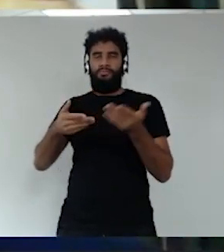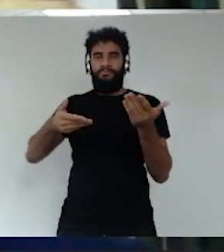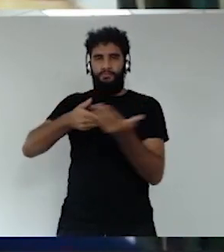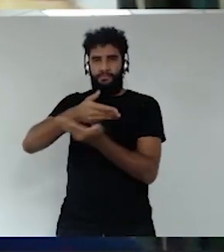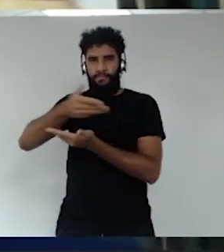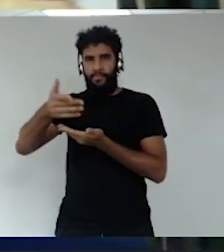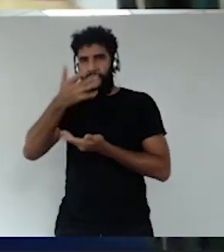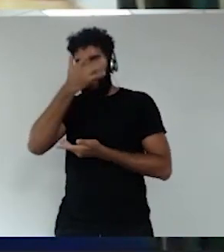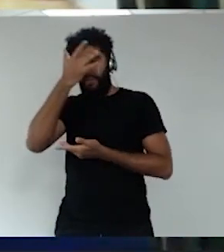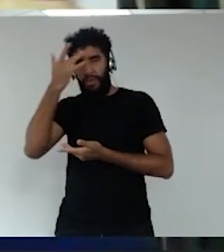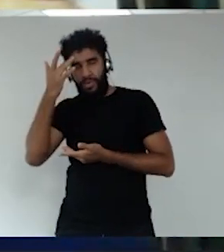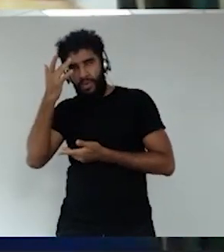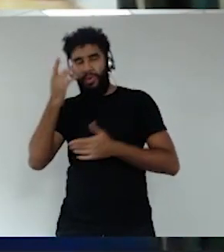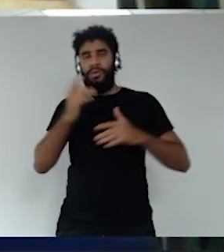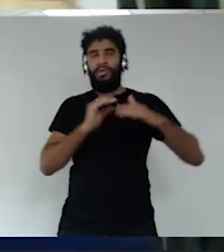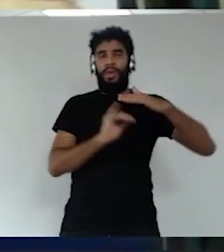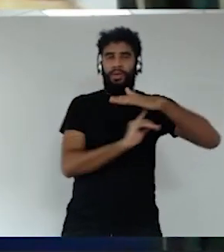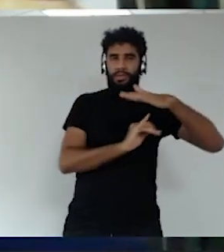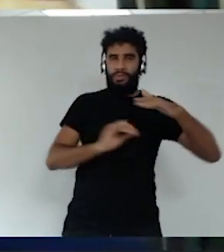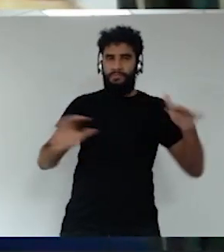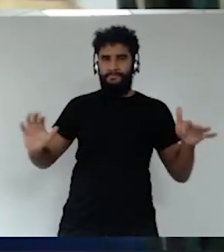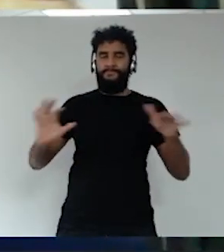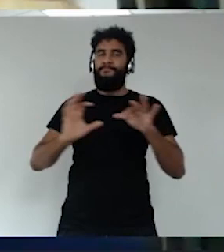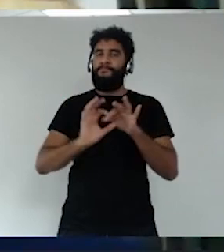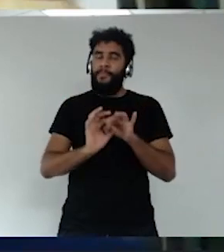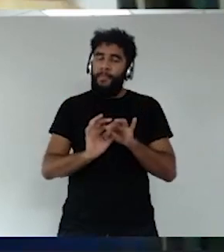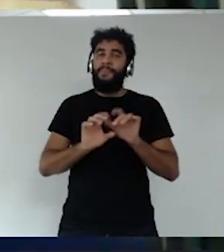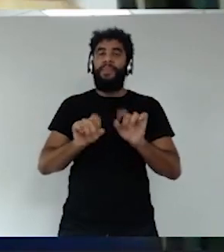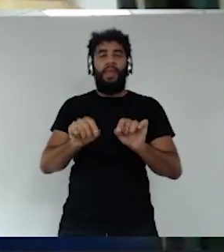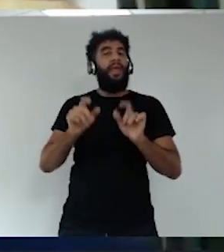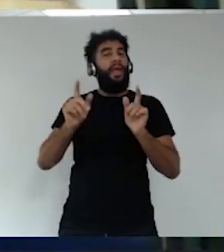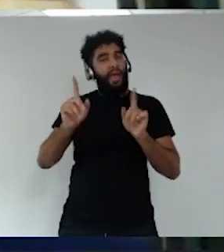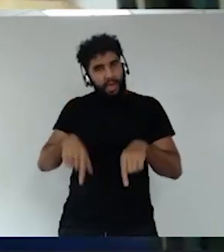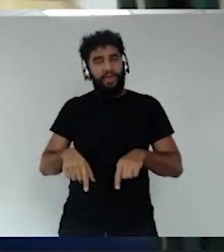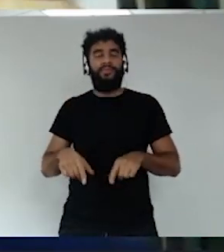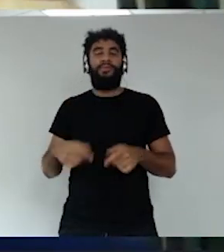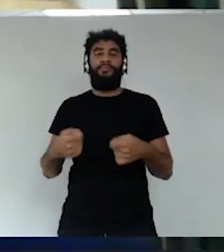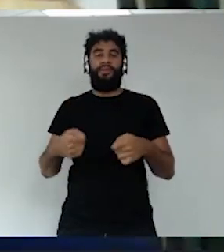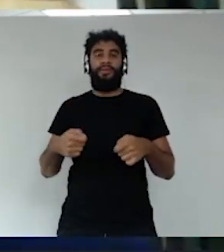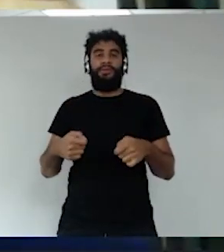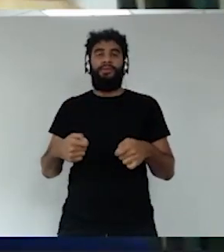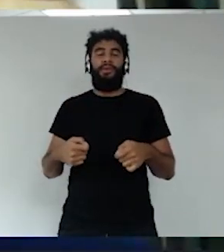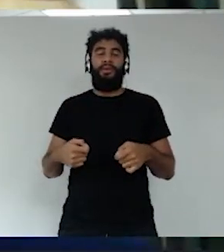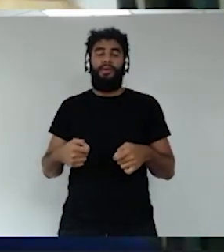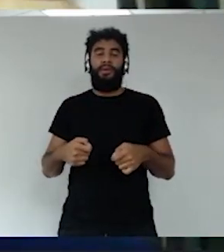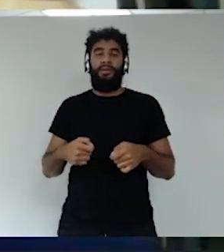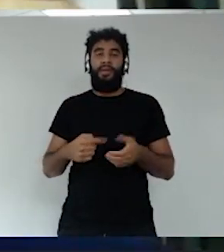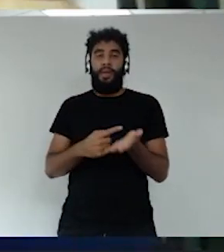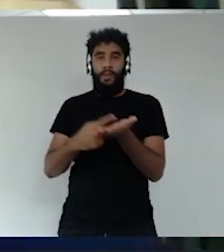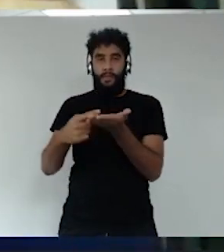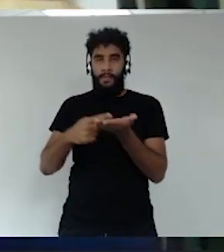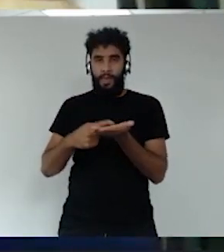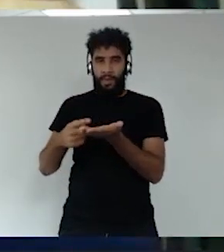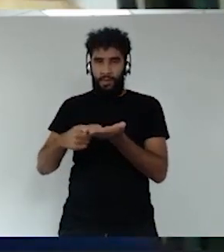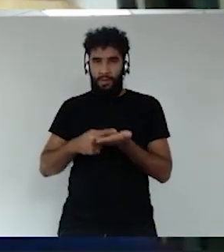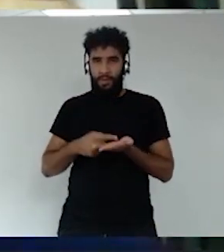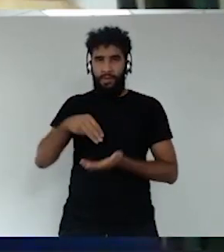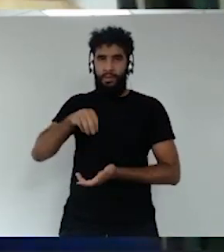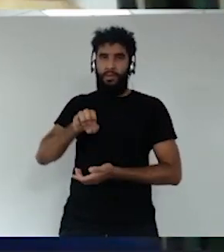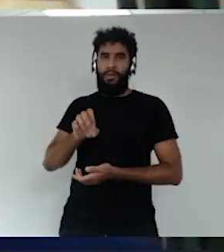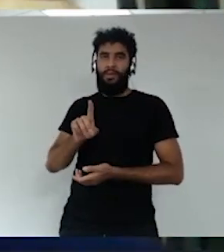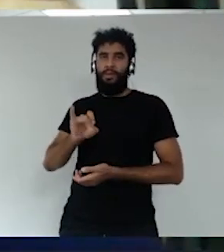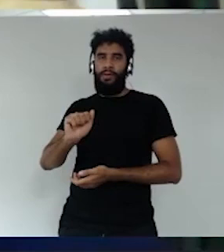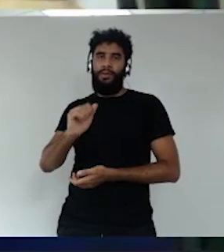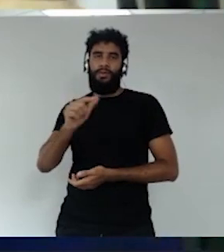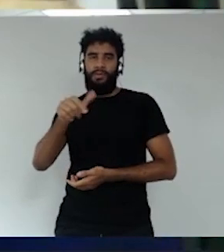as instituições é aquilo que a mediação, na verdade, estimula e